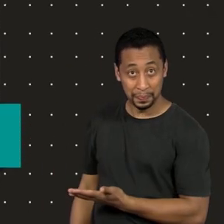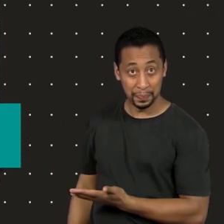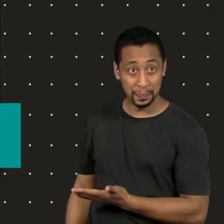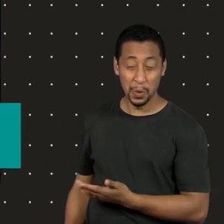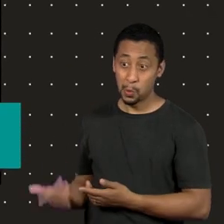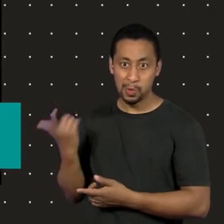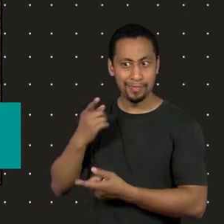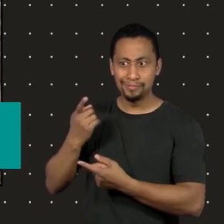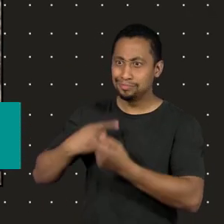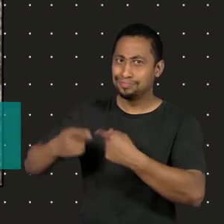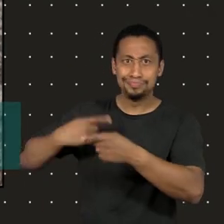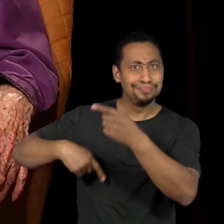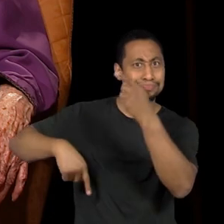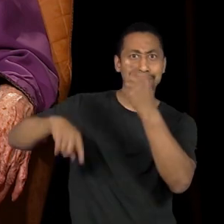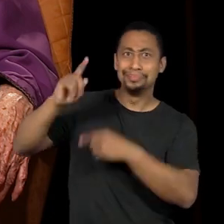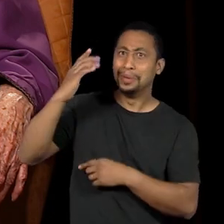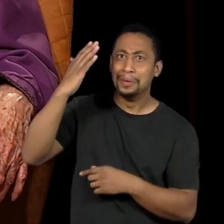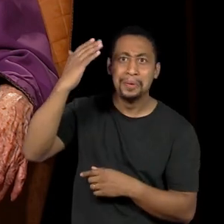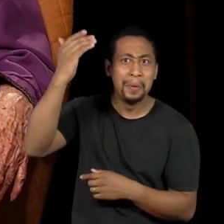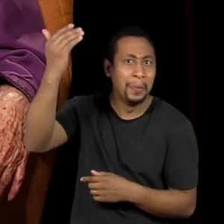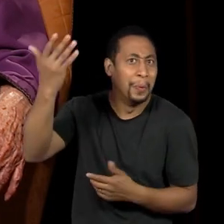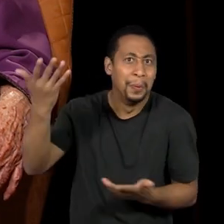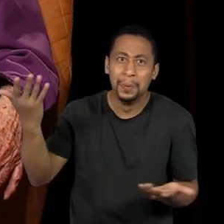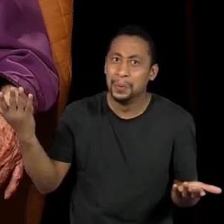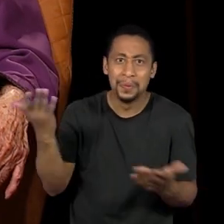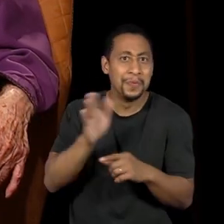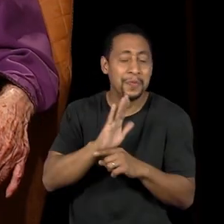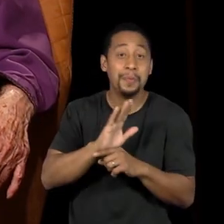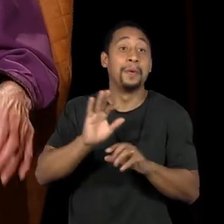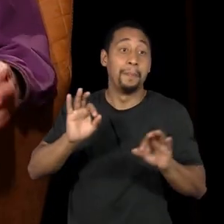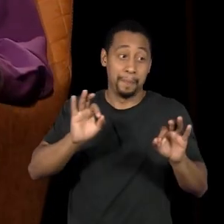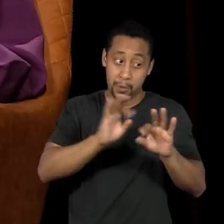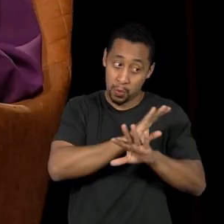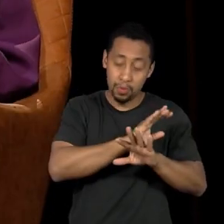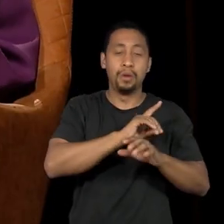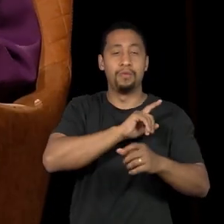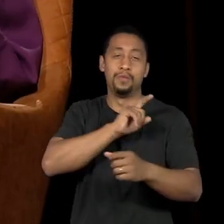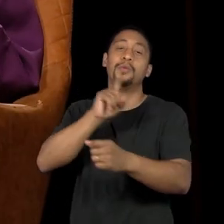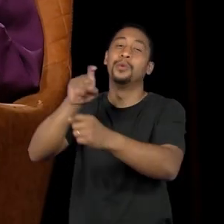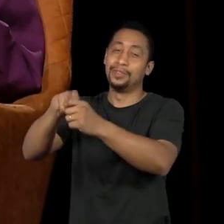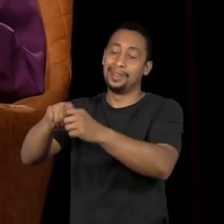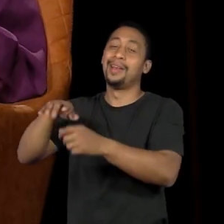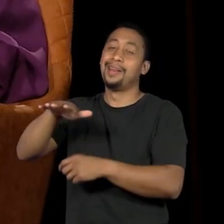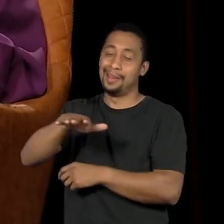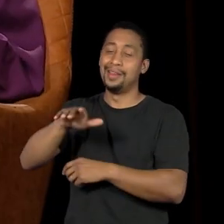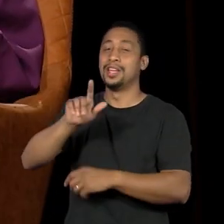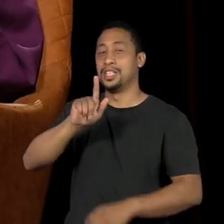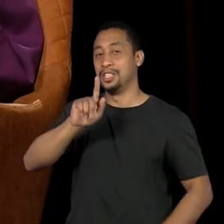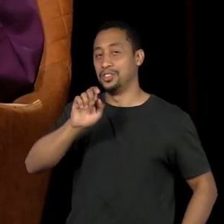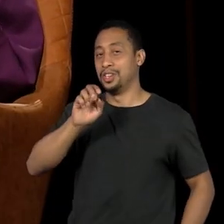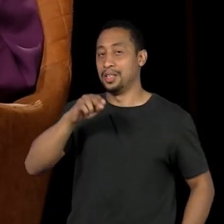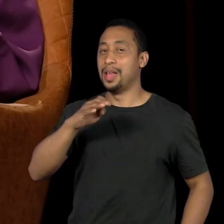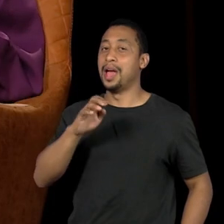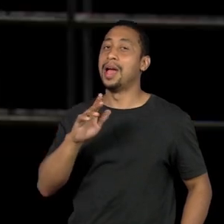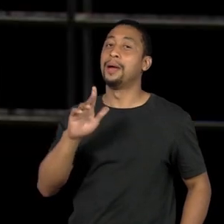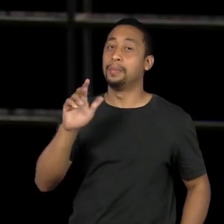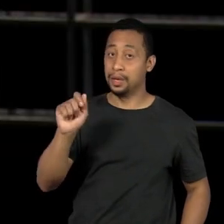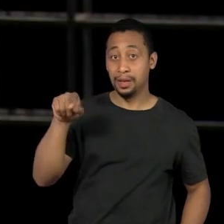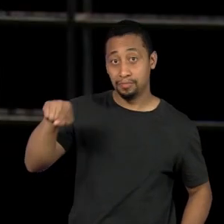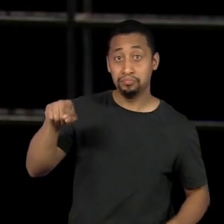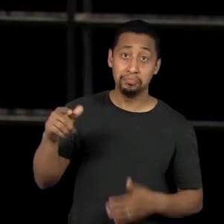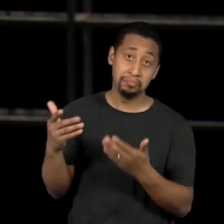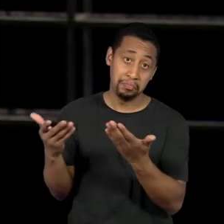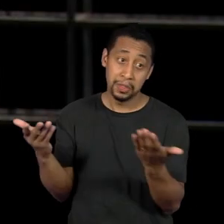sucesso danado, e voltei para Geneve, onde eu tinha já os amigos que me acolheram, né, porque eu perdi o